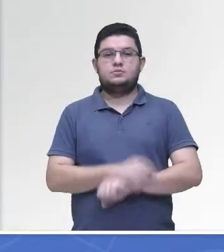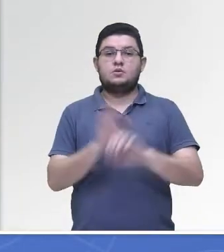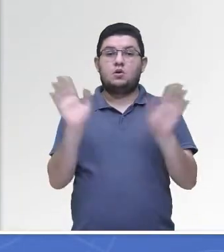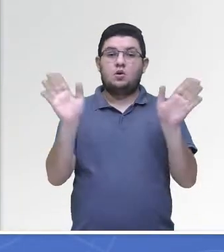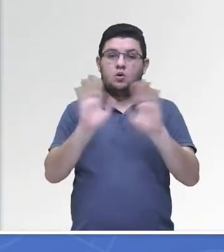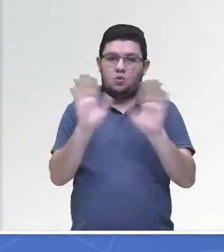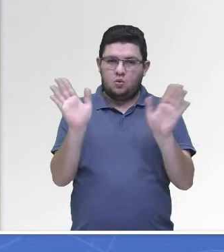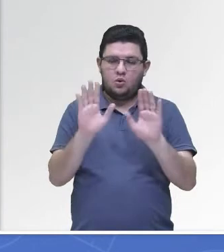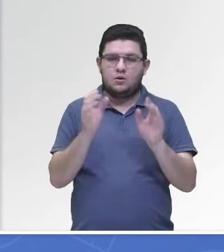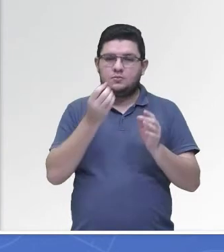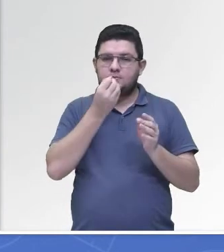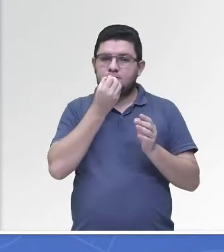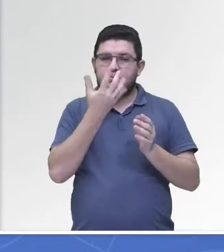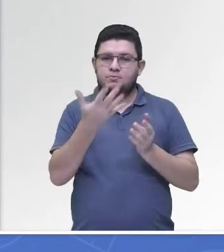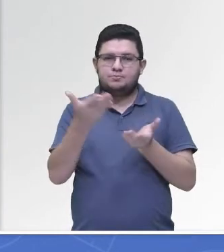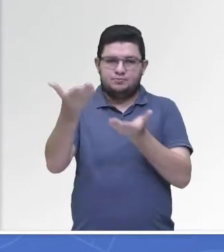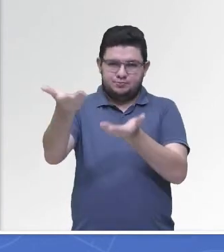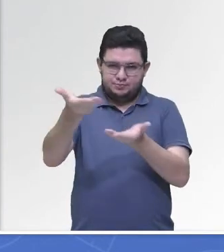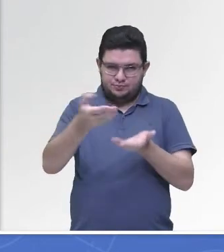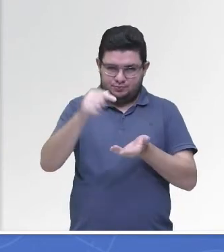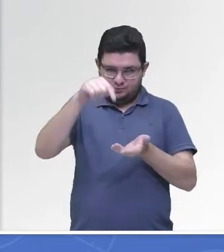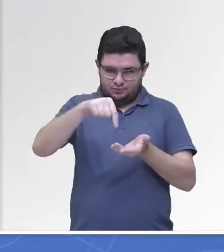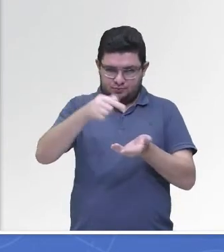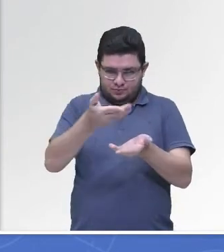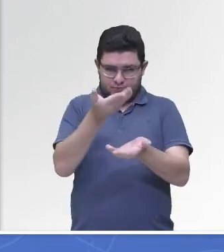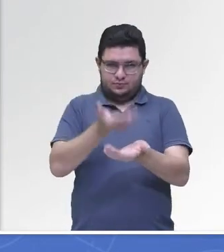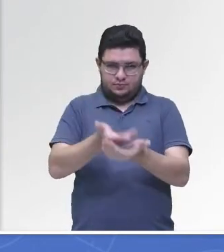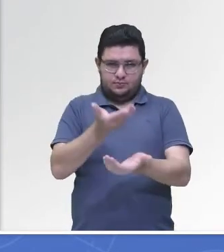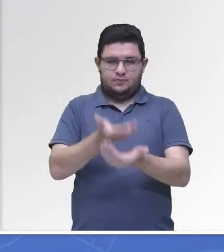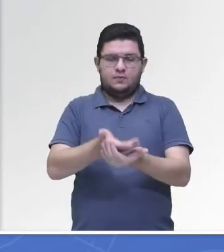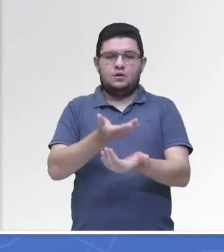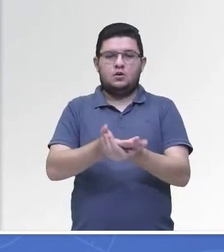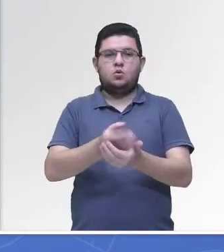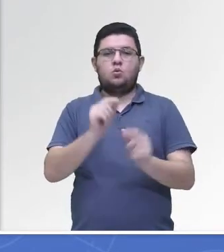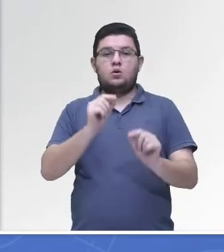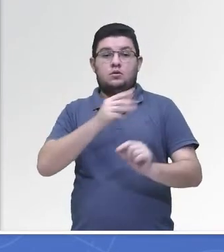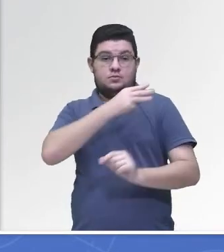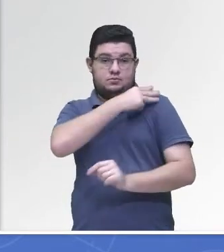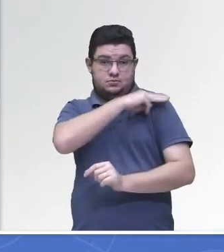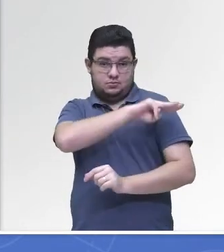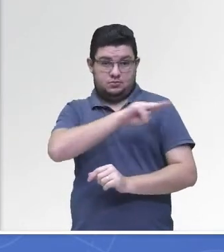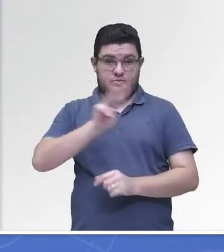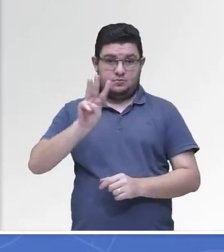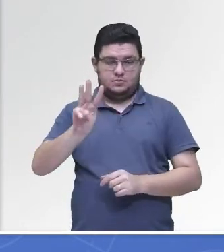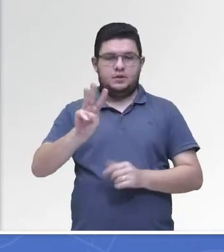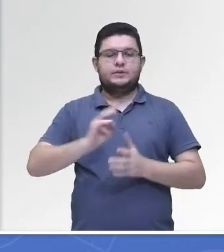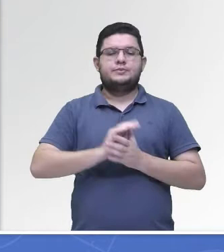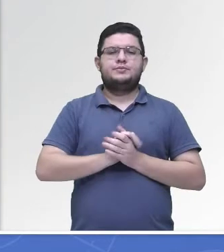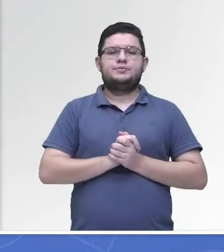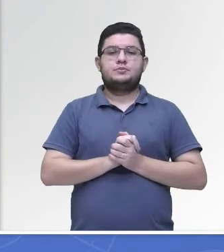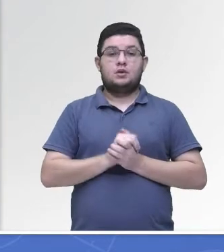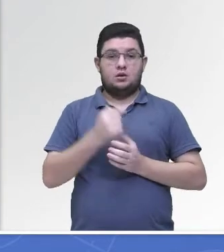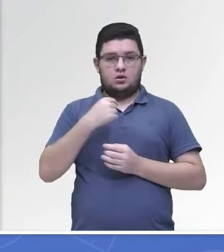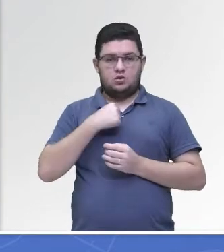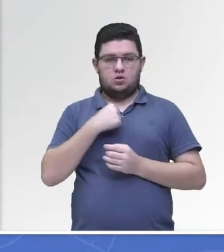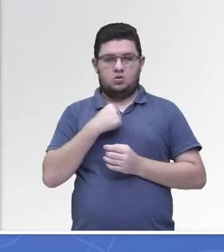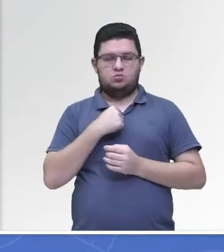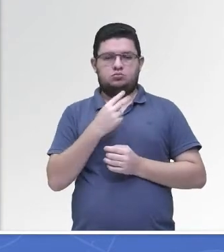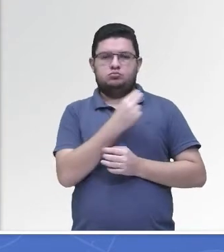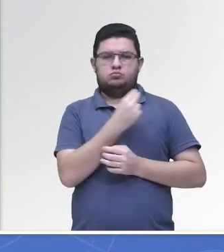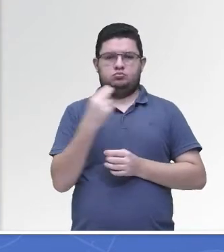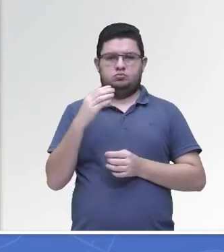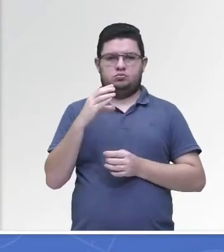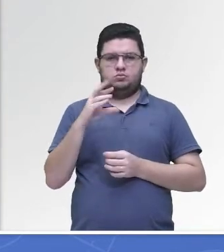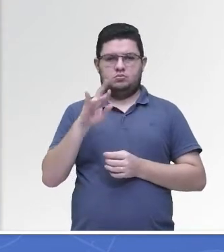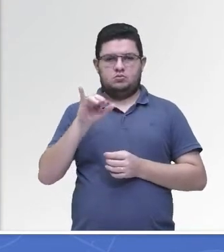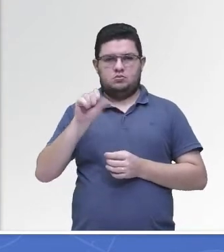Olá, sejam todos bem-vindos à nossa aula do terceiro ano do ensino médio. Eu sou a professora Cristiane Marques e hoje